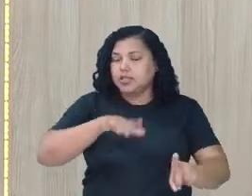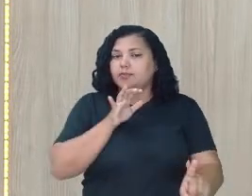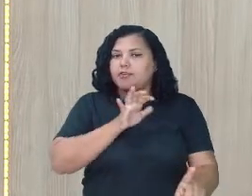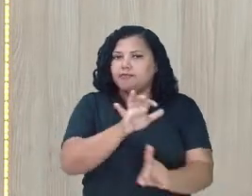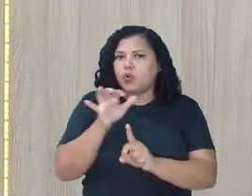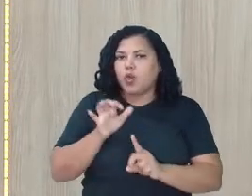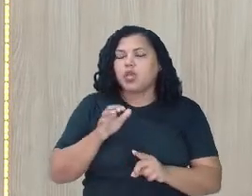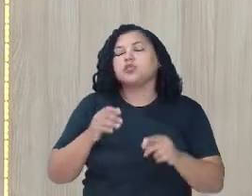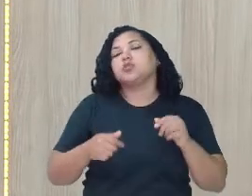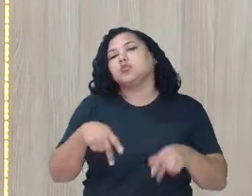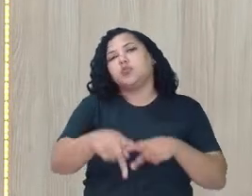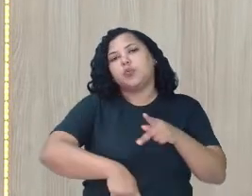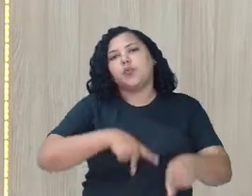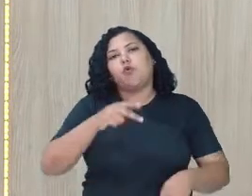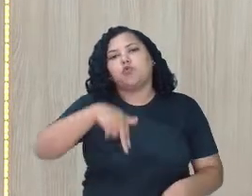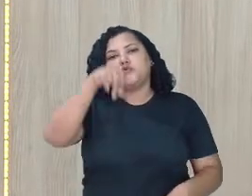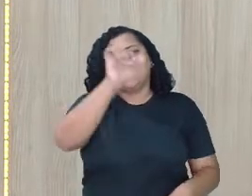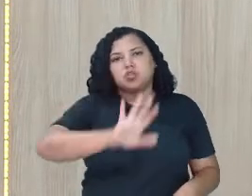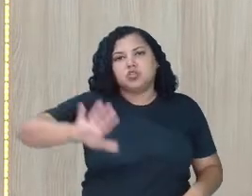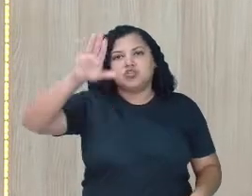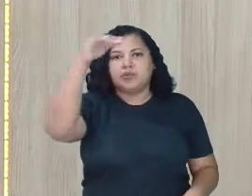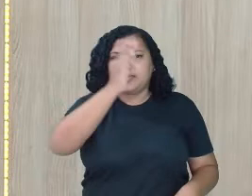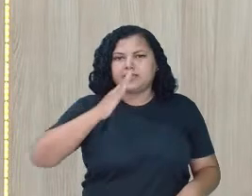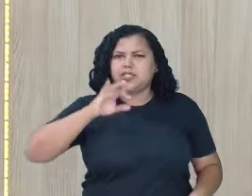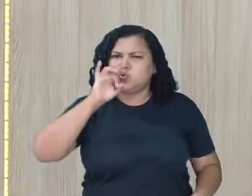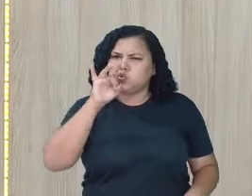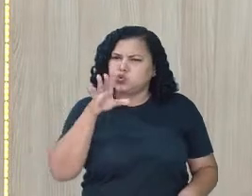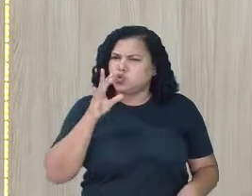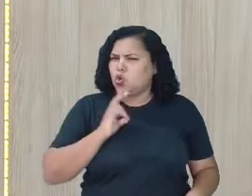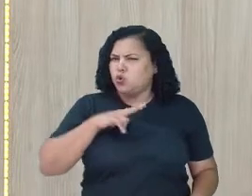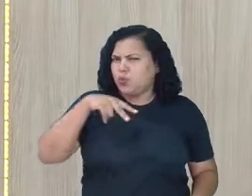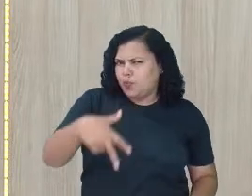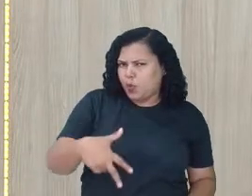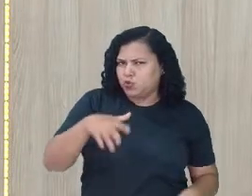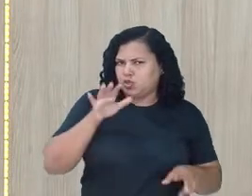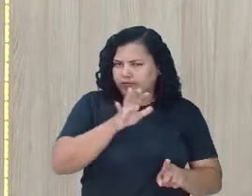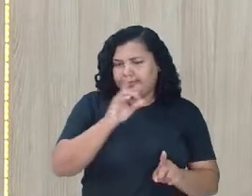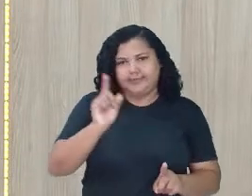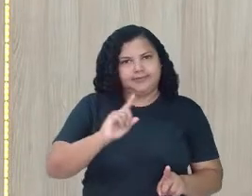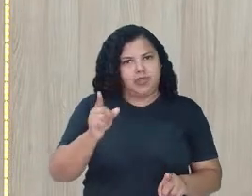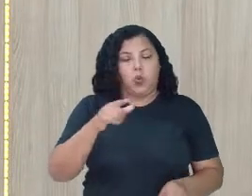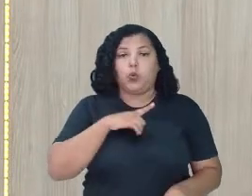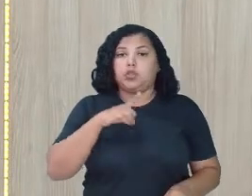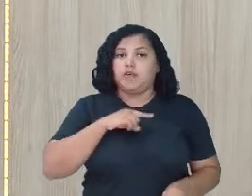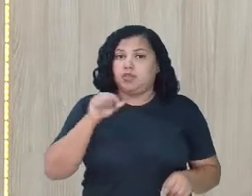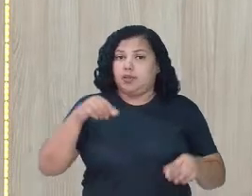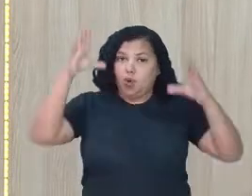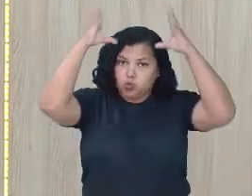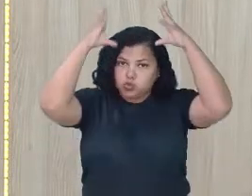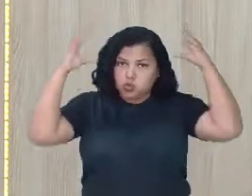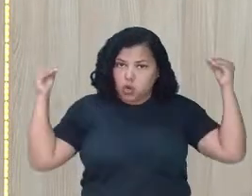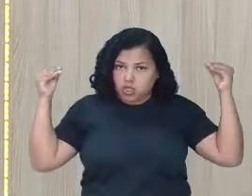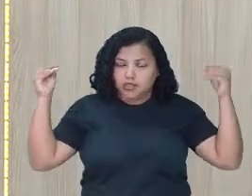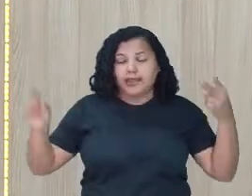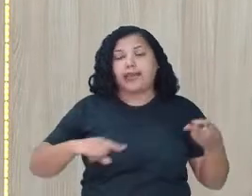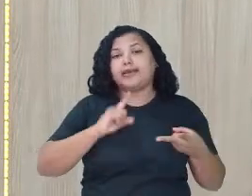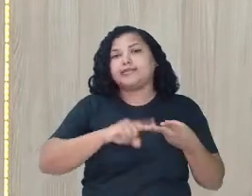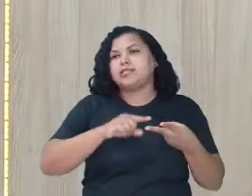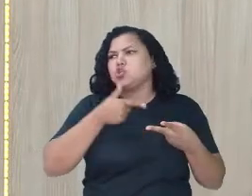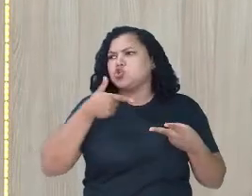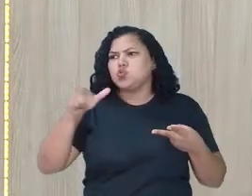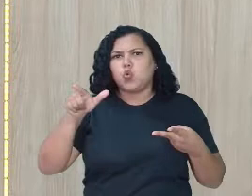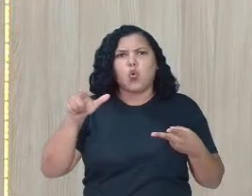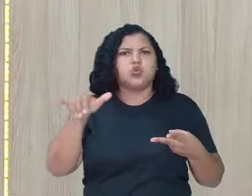nordestino não se deu só a partir dos portugueses, né? A gente teve aqui em Pernambuco a presença holandesa, né? Em